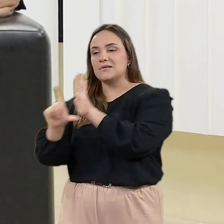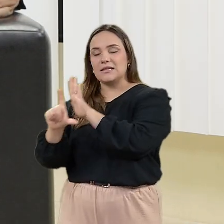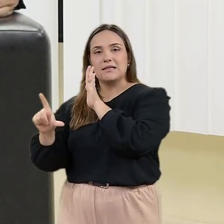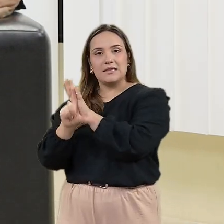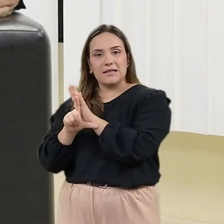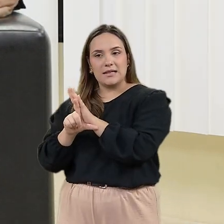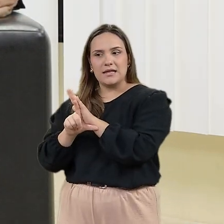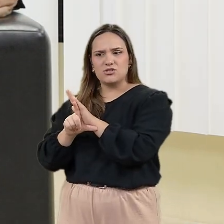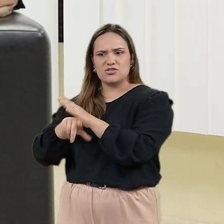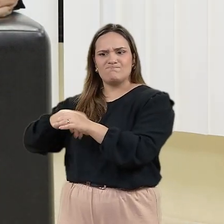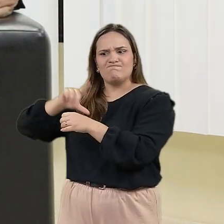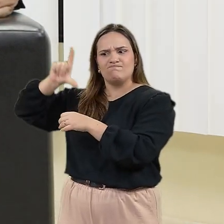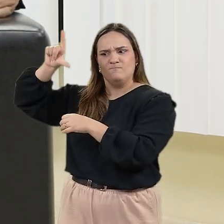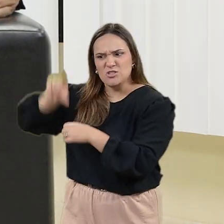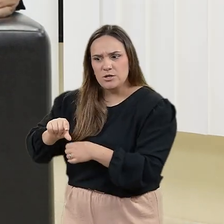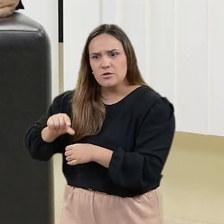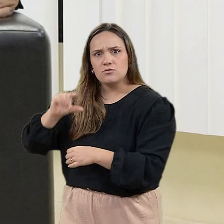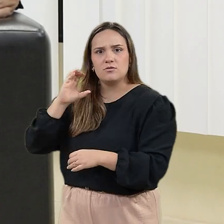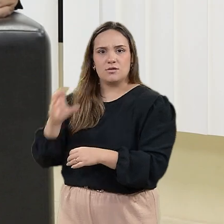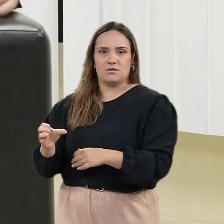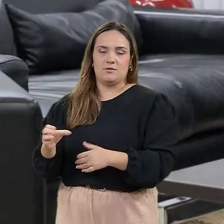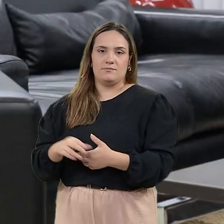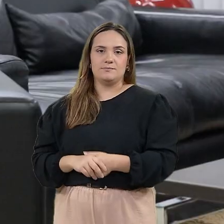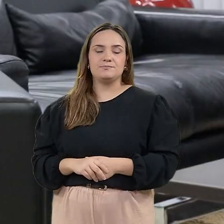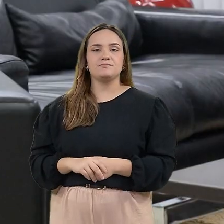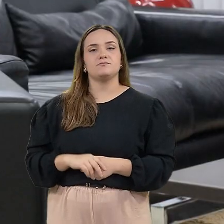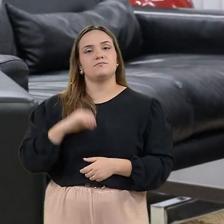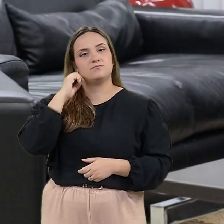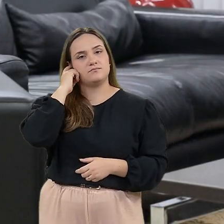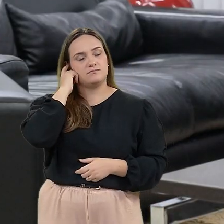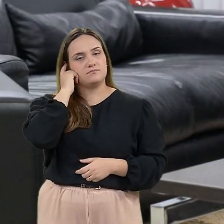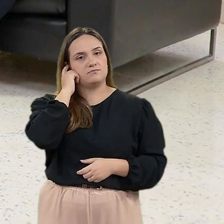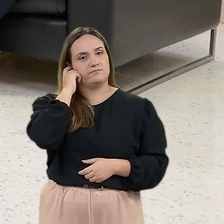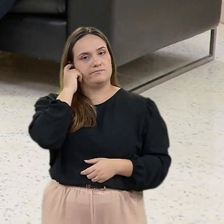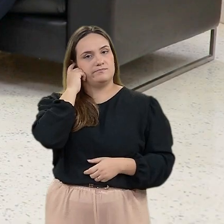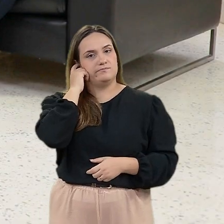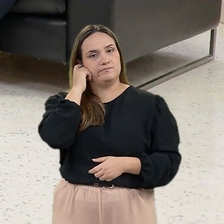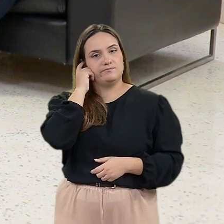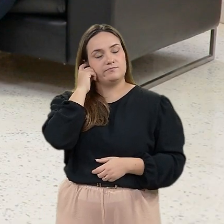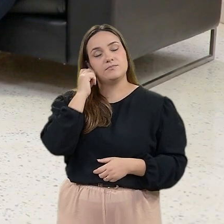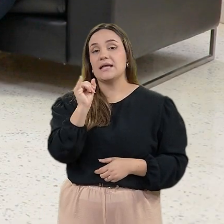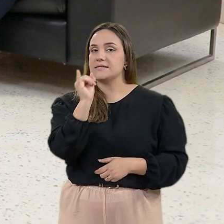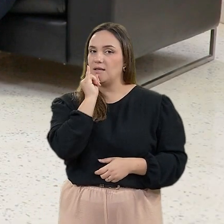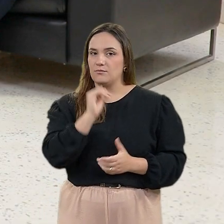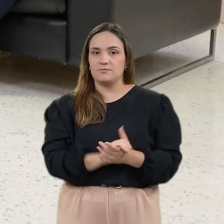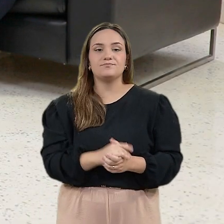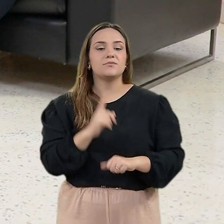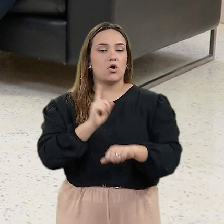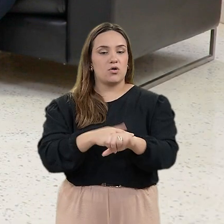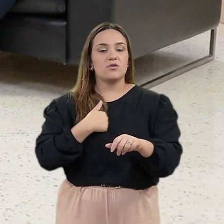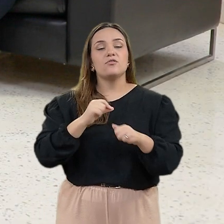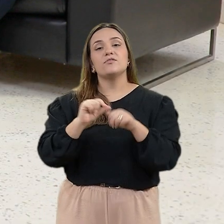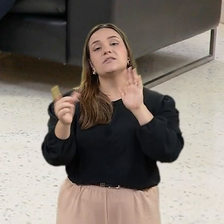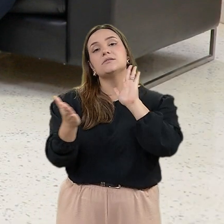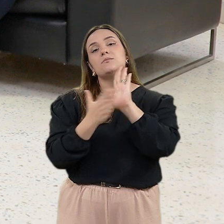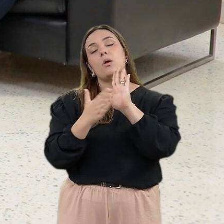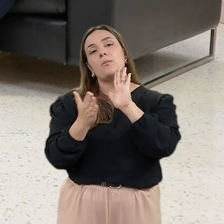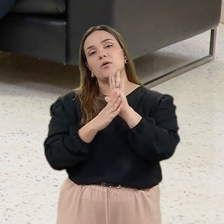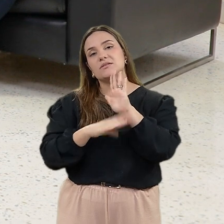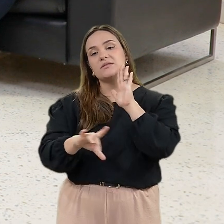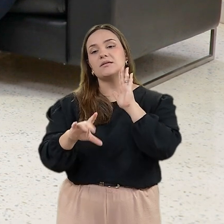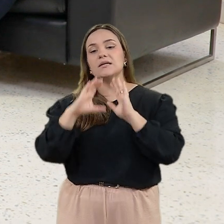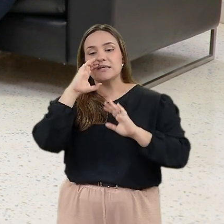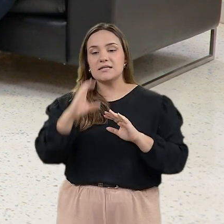a legislação que nós chamamos de repressiva, que é o Código Penal. Tá? Ou seja, quando eu propus essa questão de